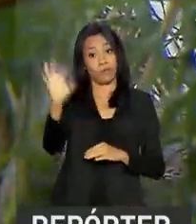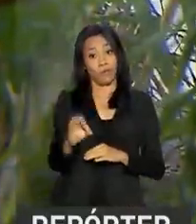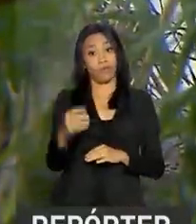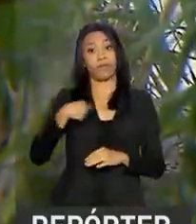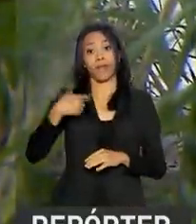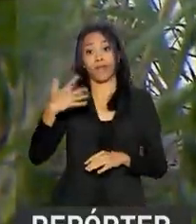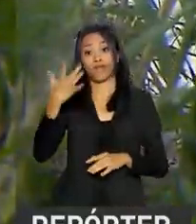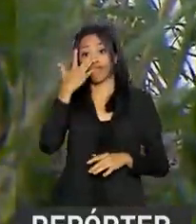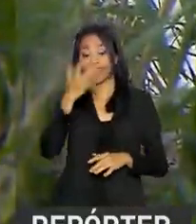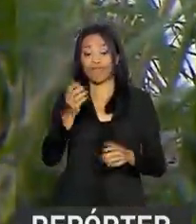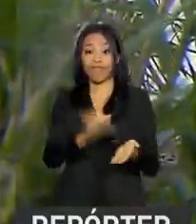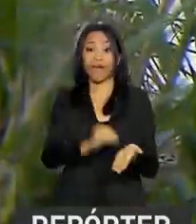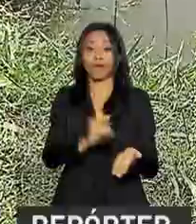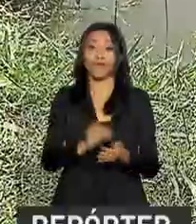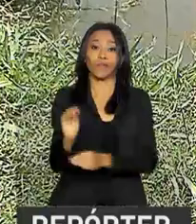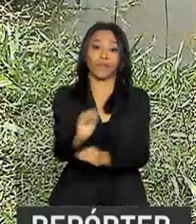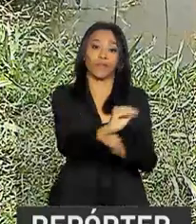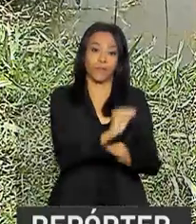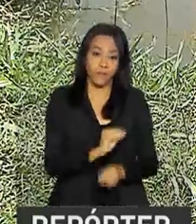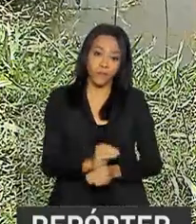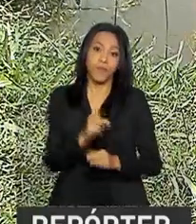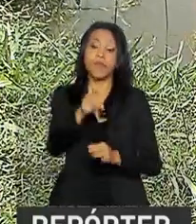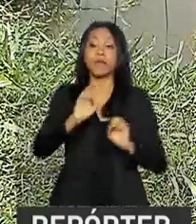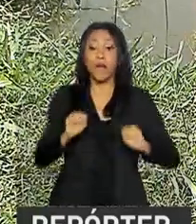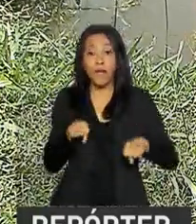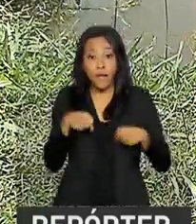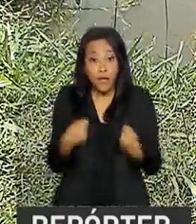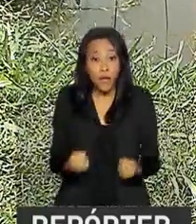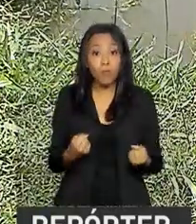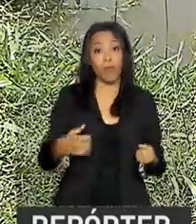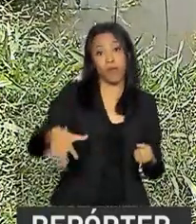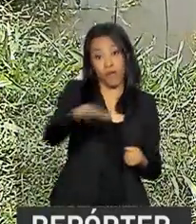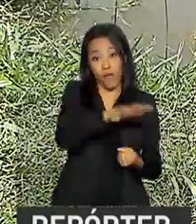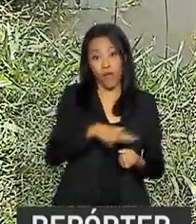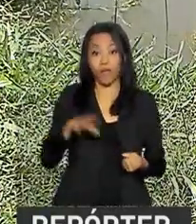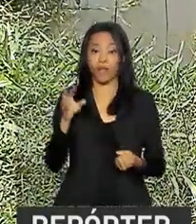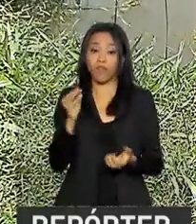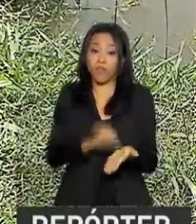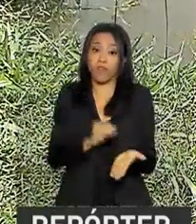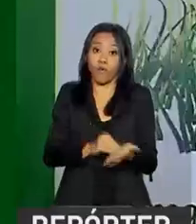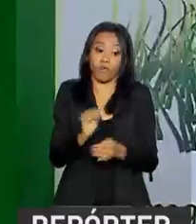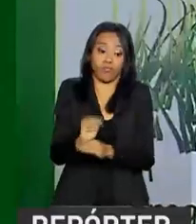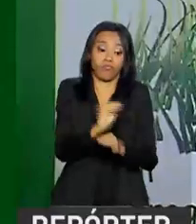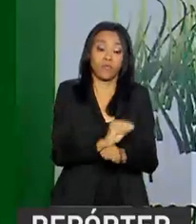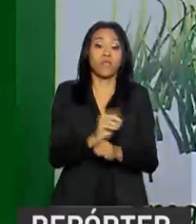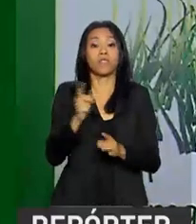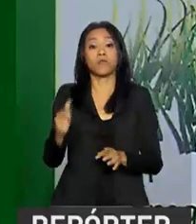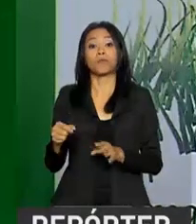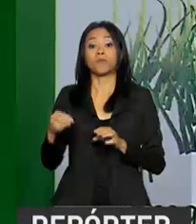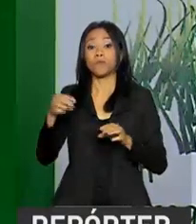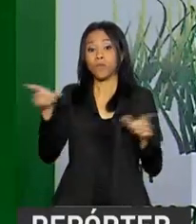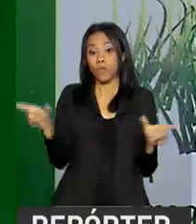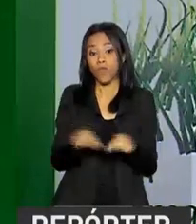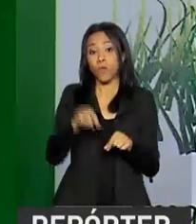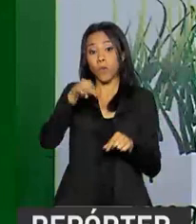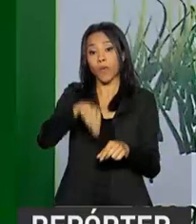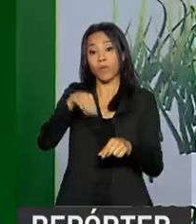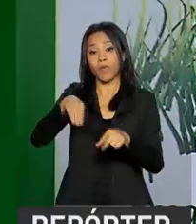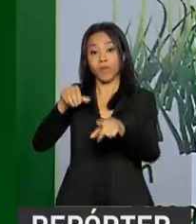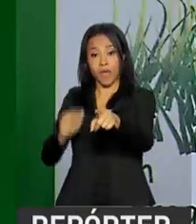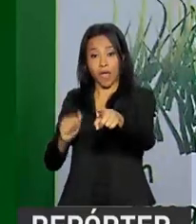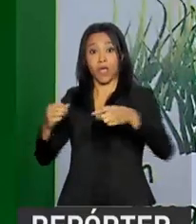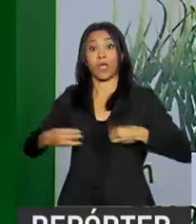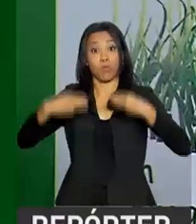manter as que estão preservadas e recuperar as degradadas o ministério do meio ambiente criou no ano passado o programa